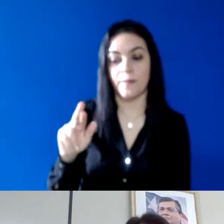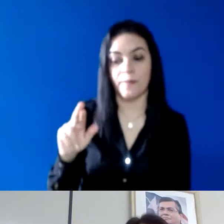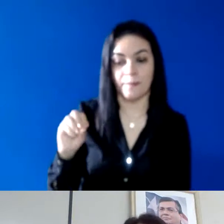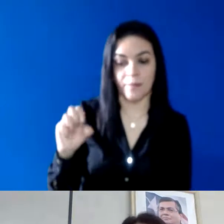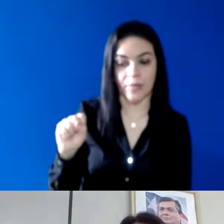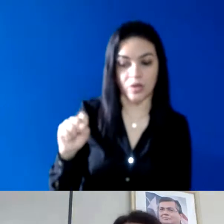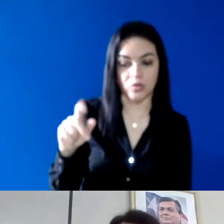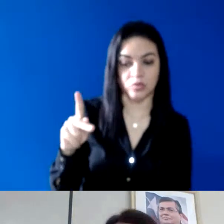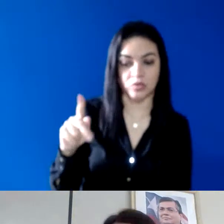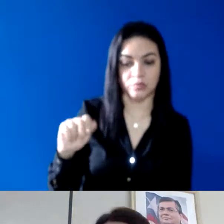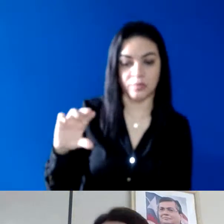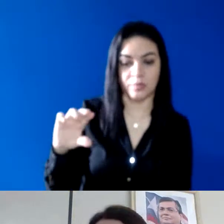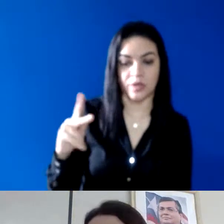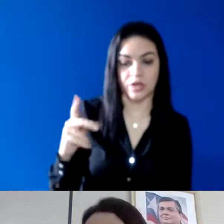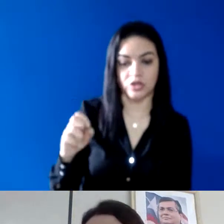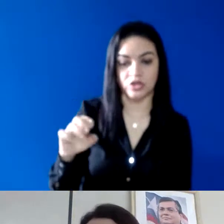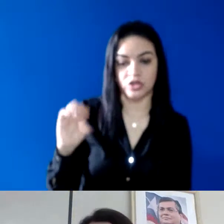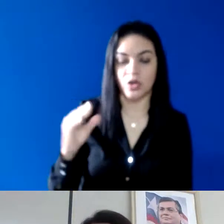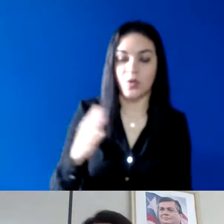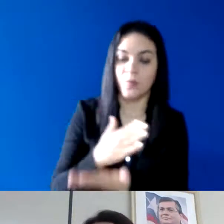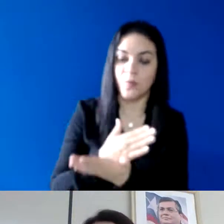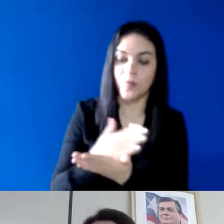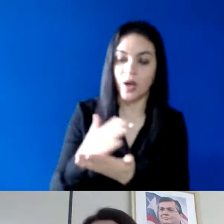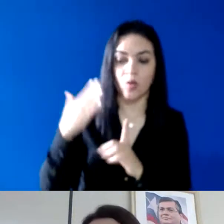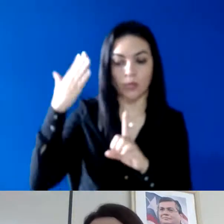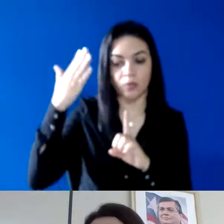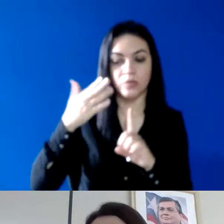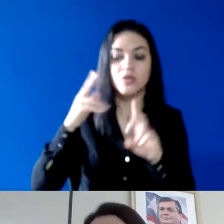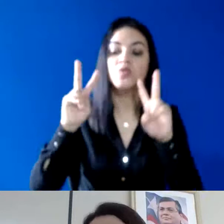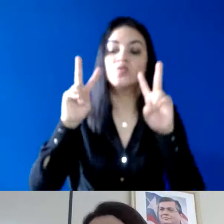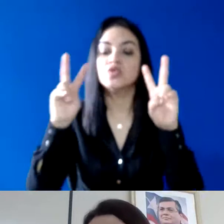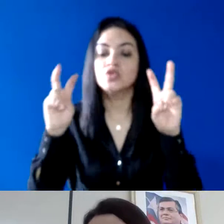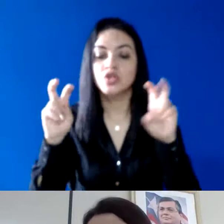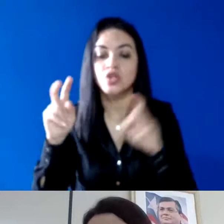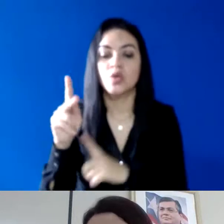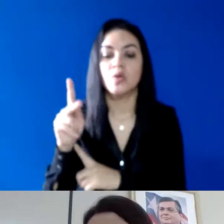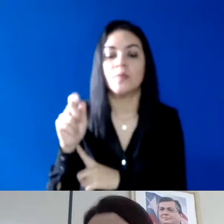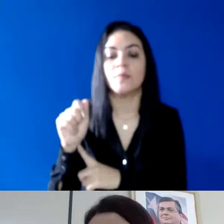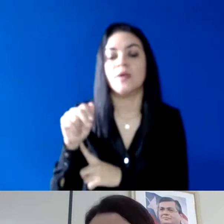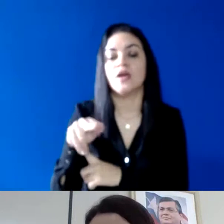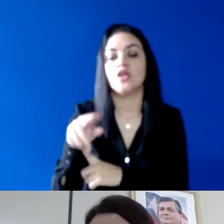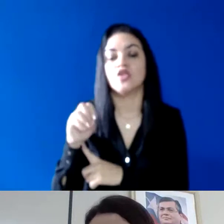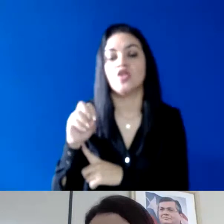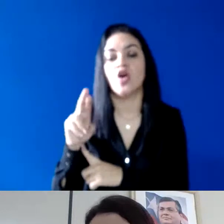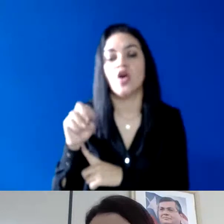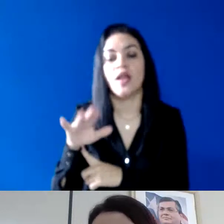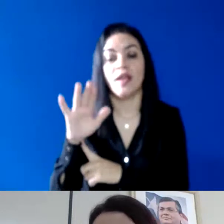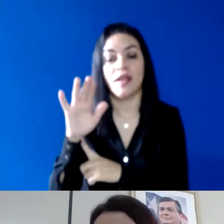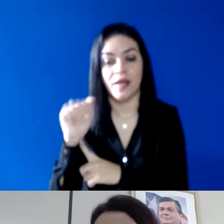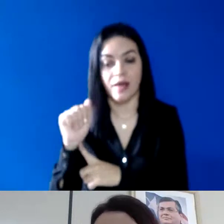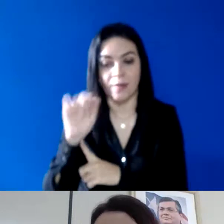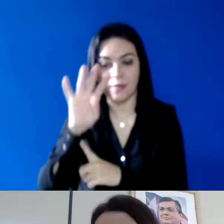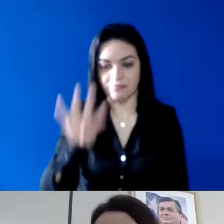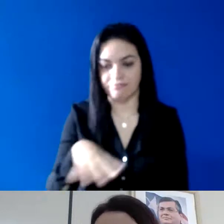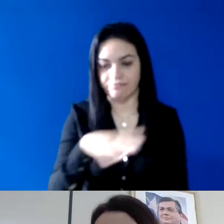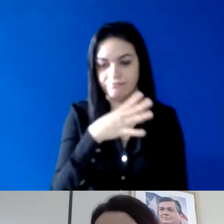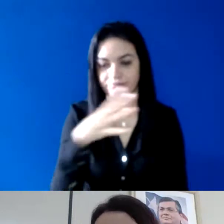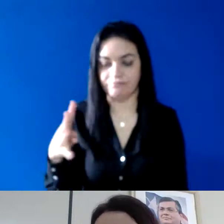para iniciar essa palestra, tem como título Panorama sobre a Pandemia no Estado do Maranhão.